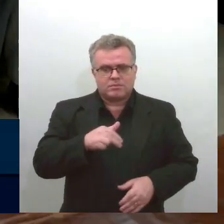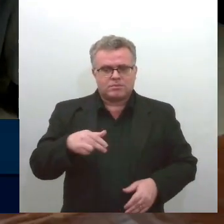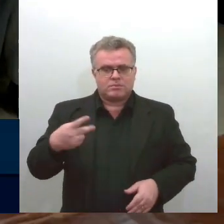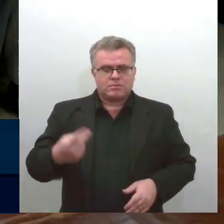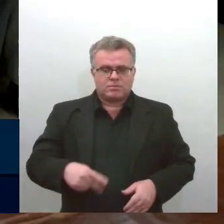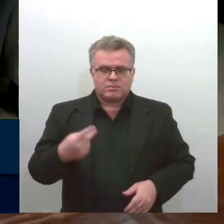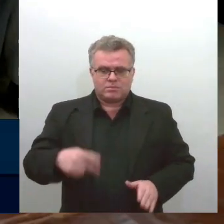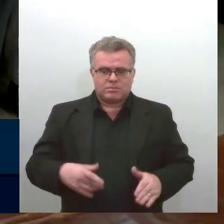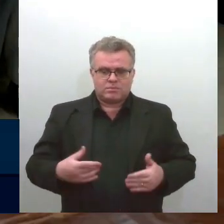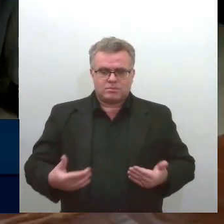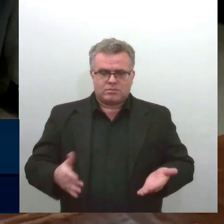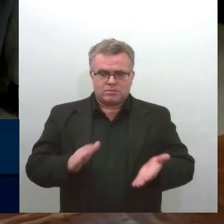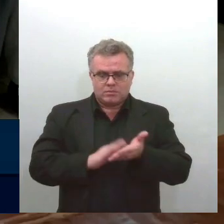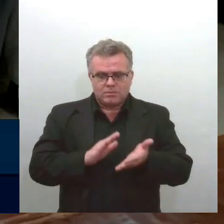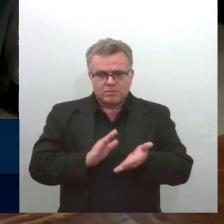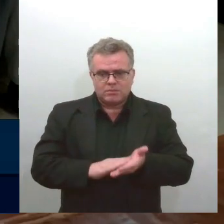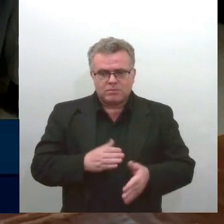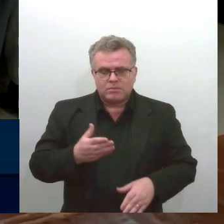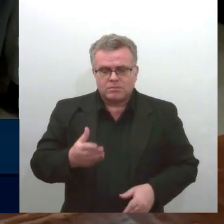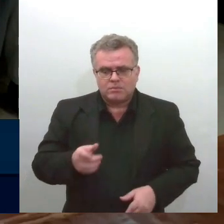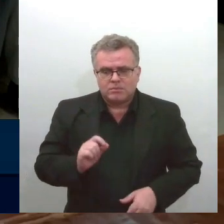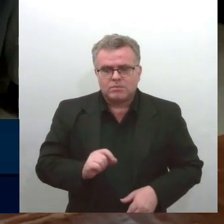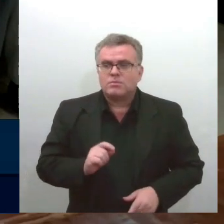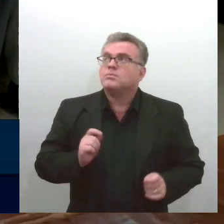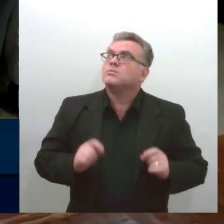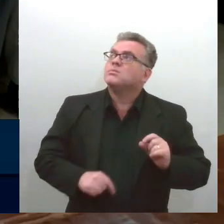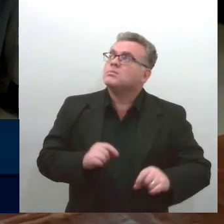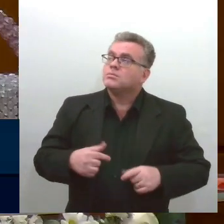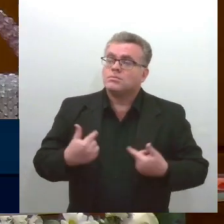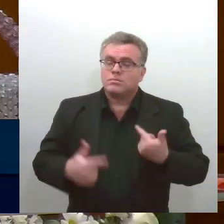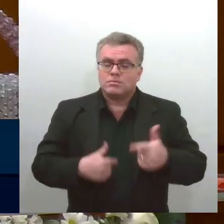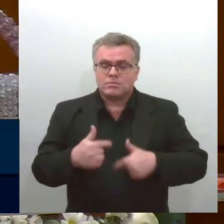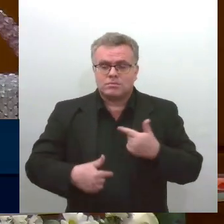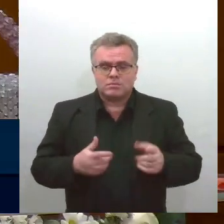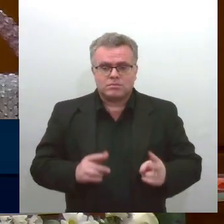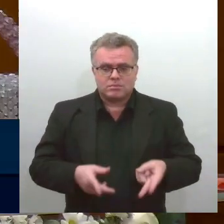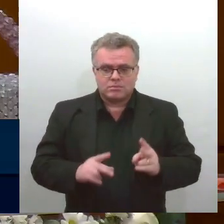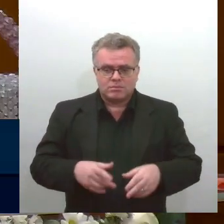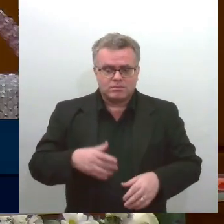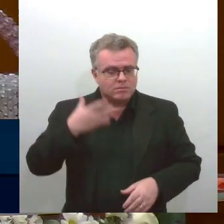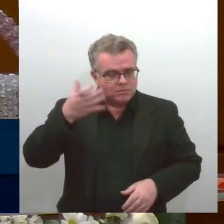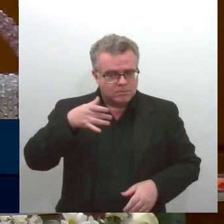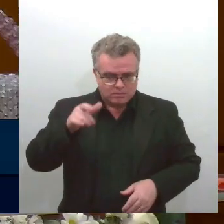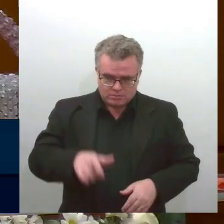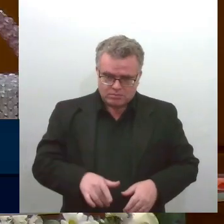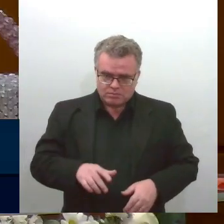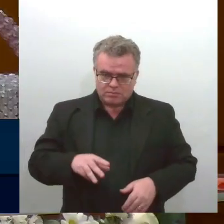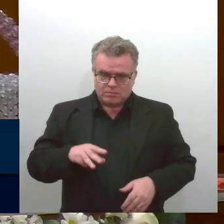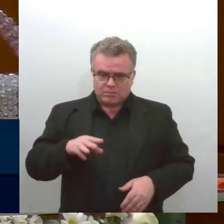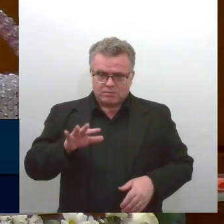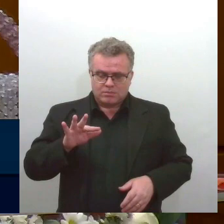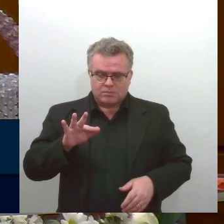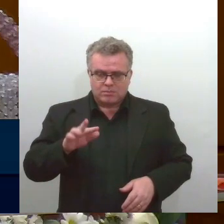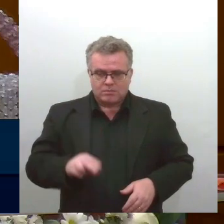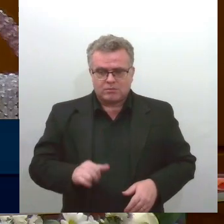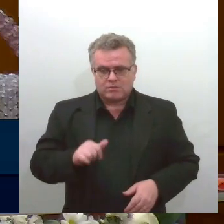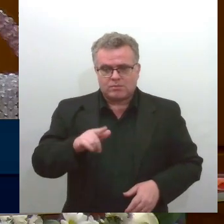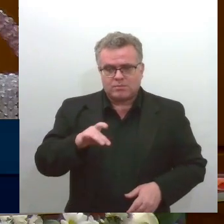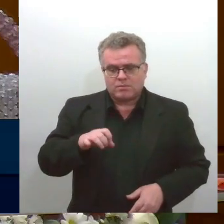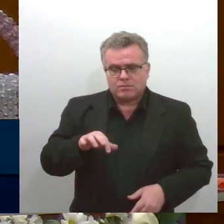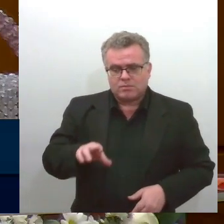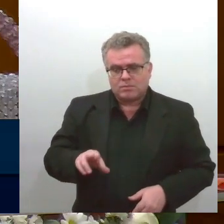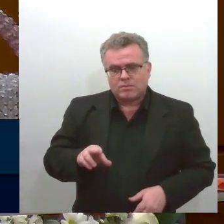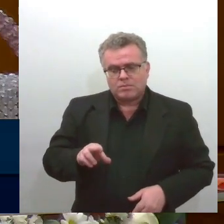pelo trabalho. A radialista Walter César Fontes, né, que é da Lagamar,